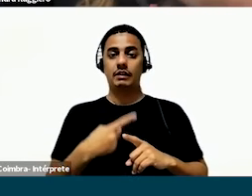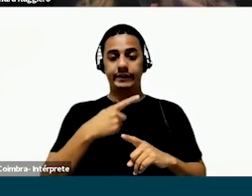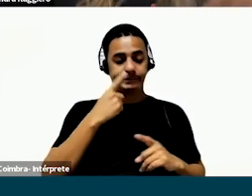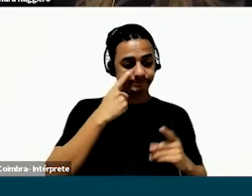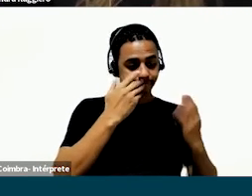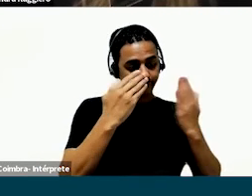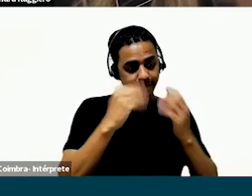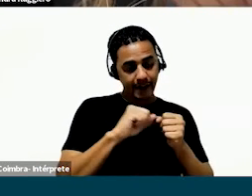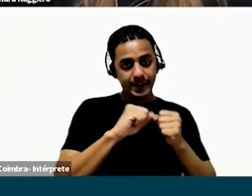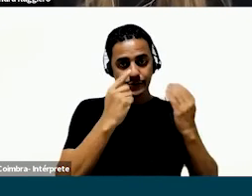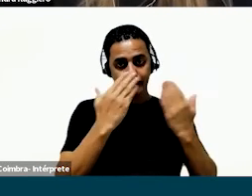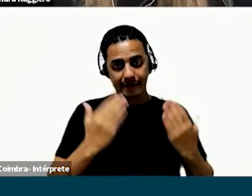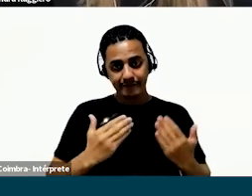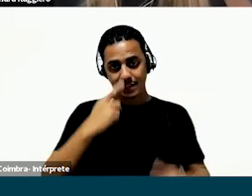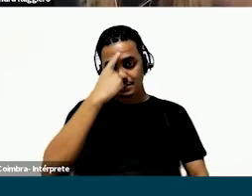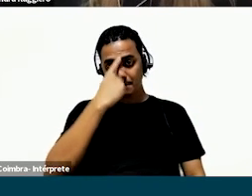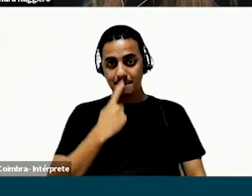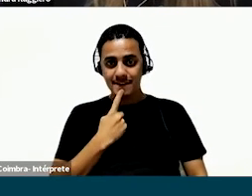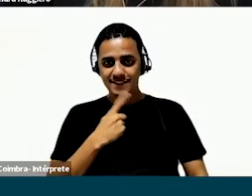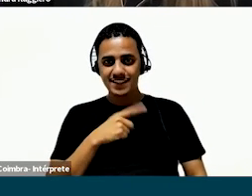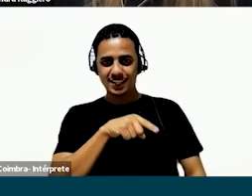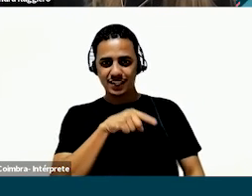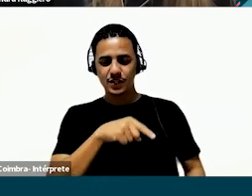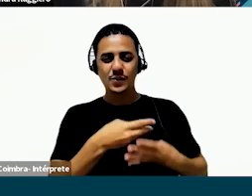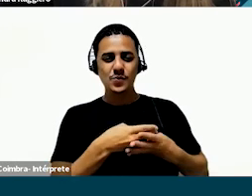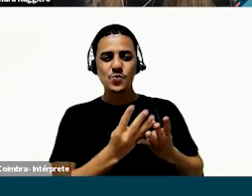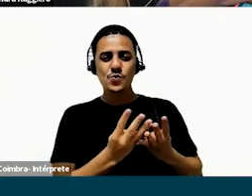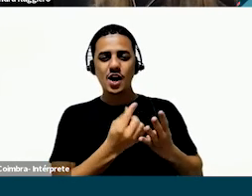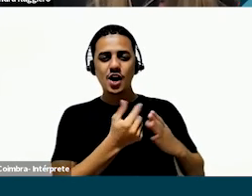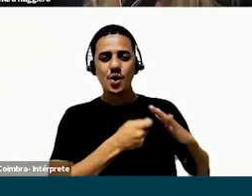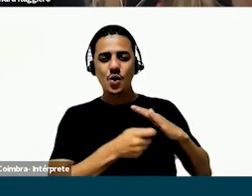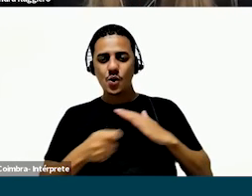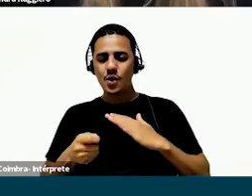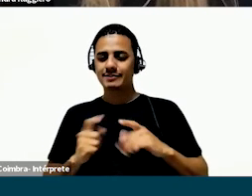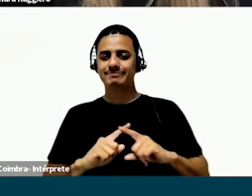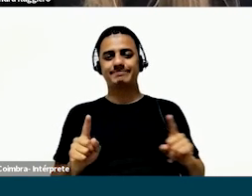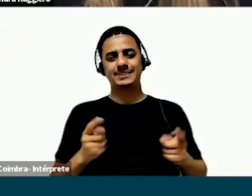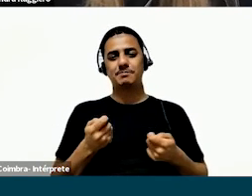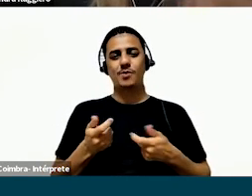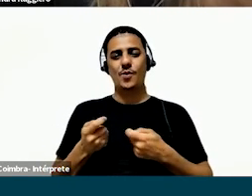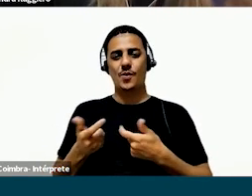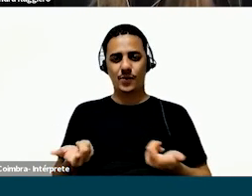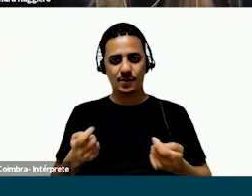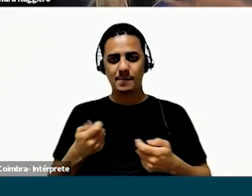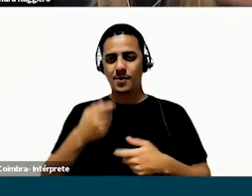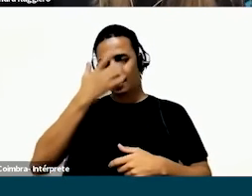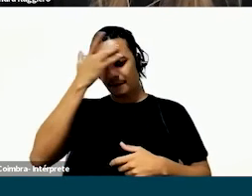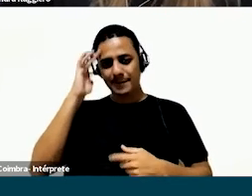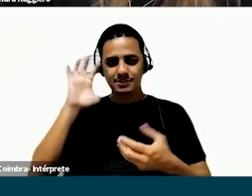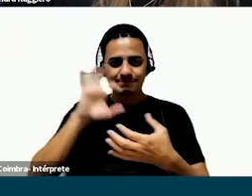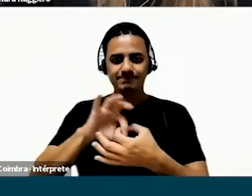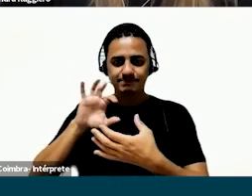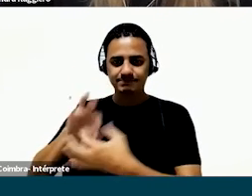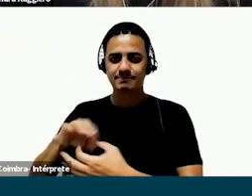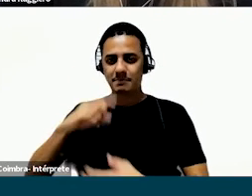fato de que ele estava lá fazendo uma análise do perfil da sua carteira e também pouco efetivo. Poucas pessoas se